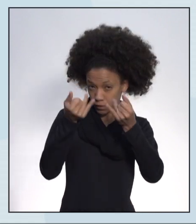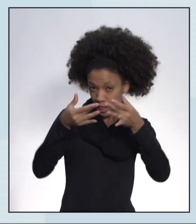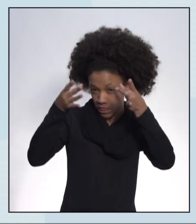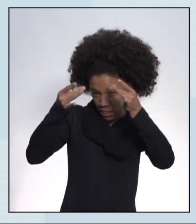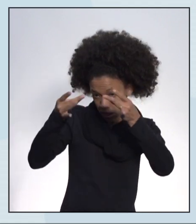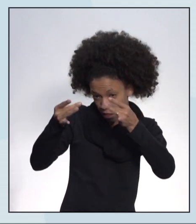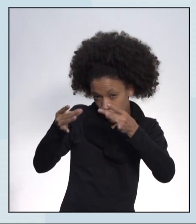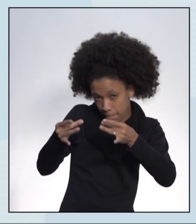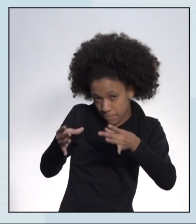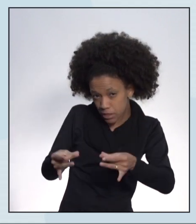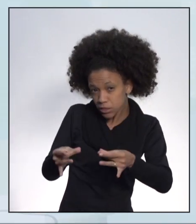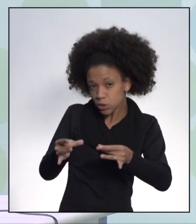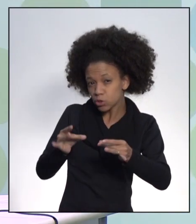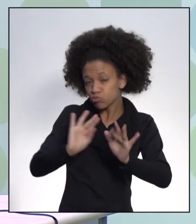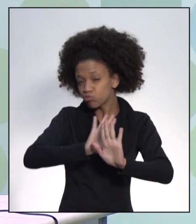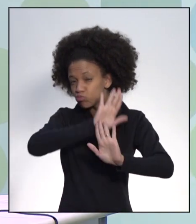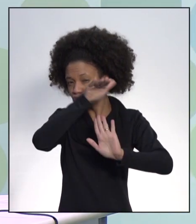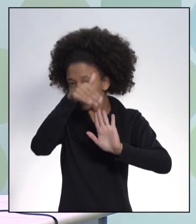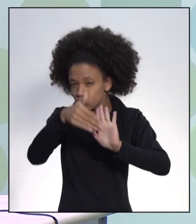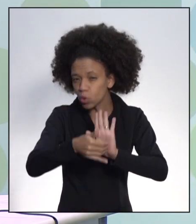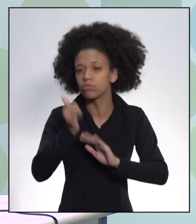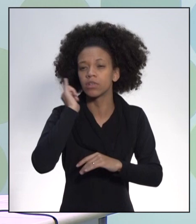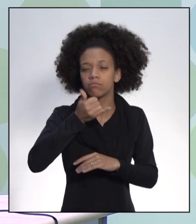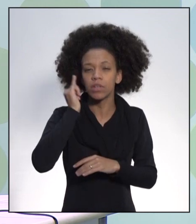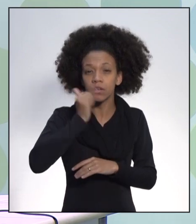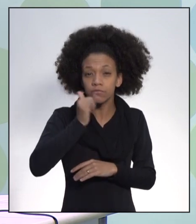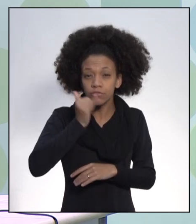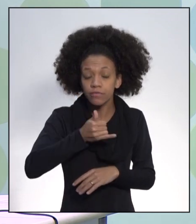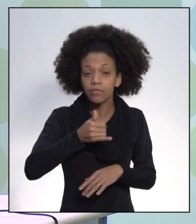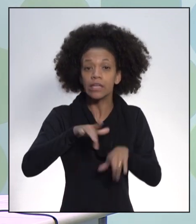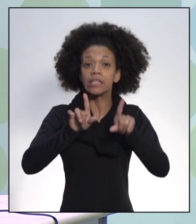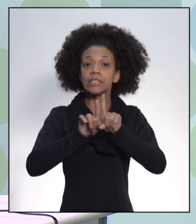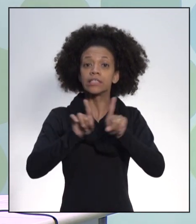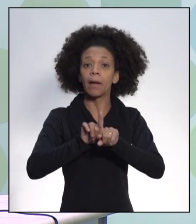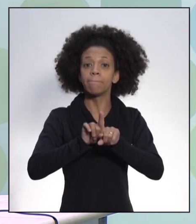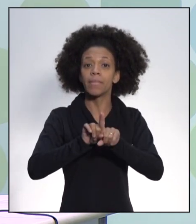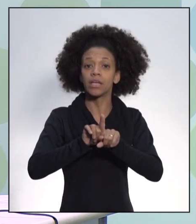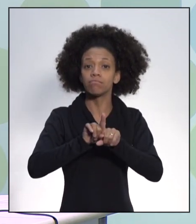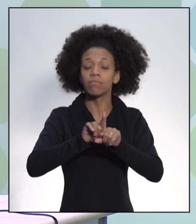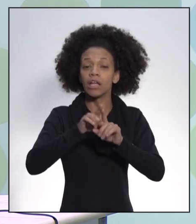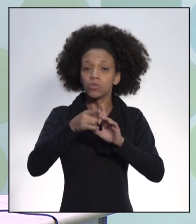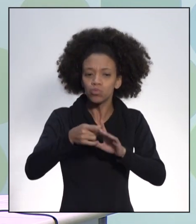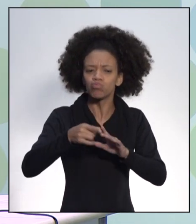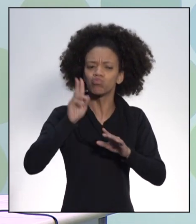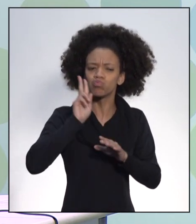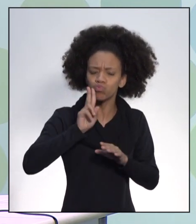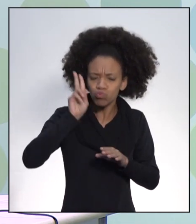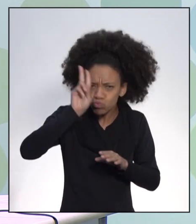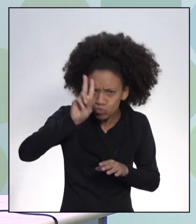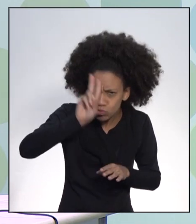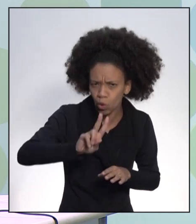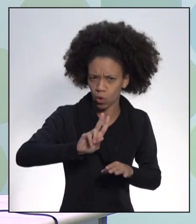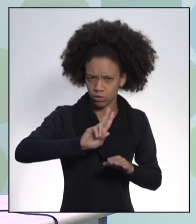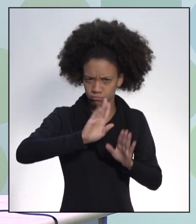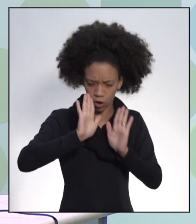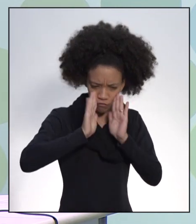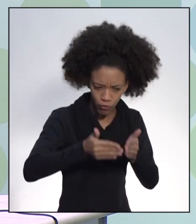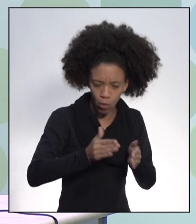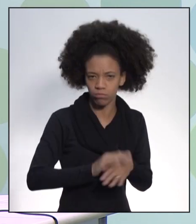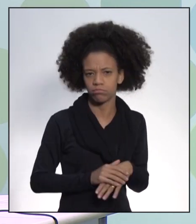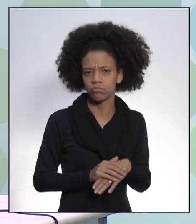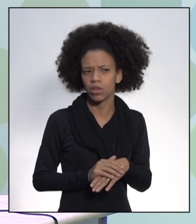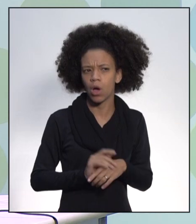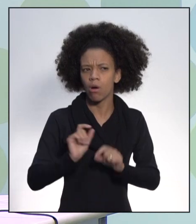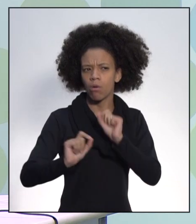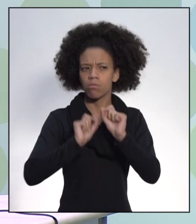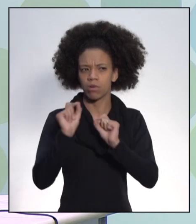específico de todas as narrativas e falaremos em específico do conto em si. O que é necessário para que um texto seja um